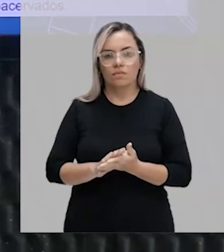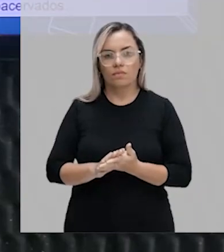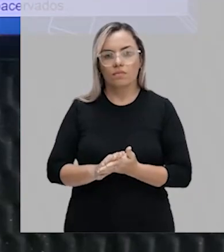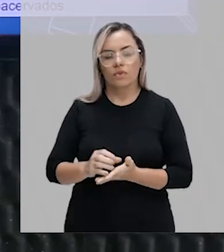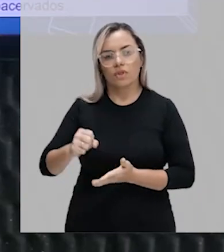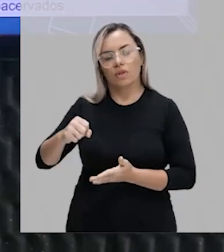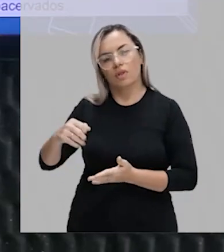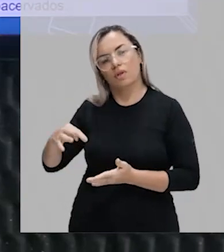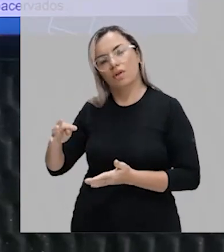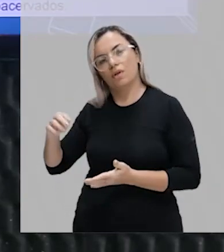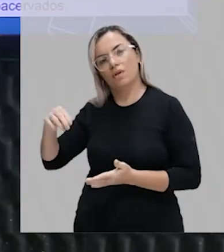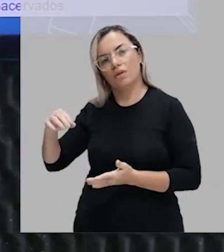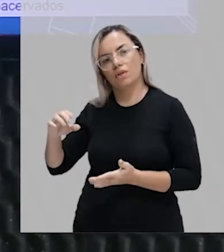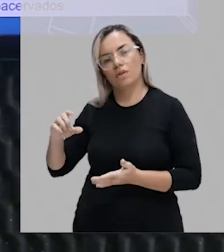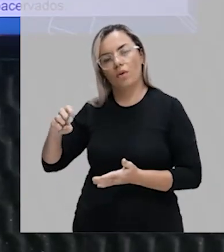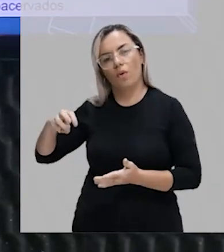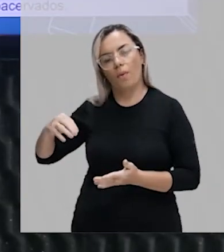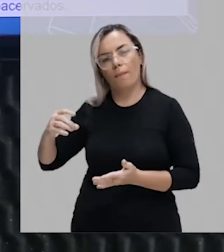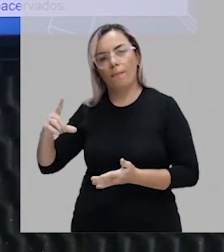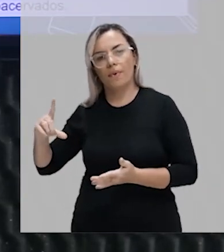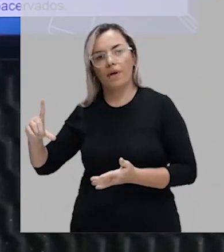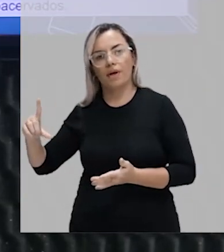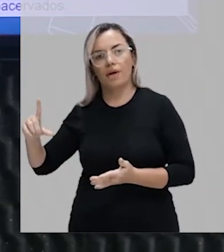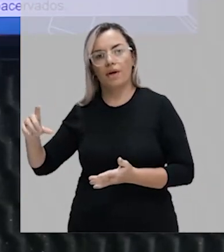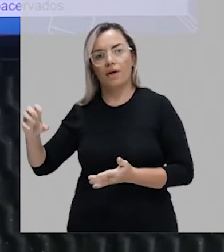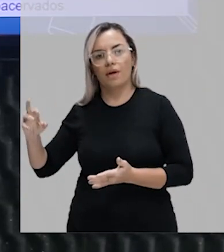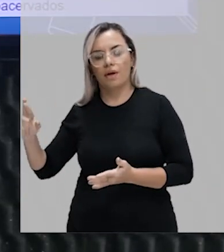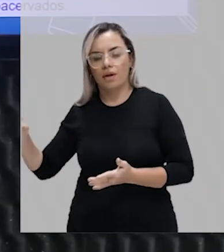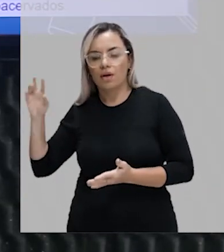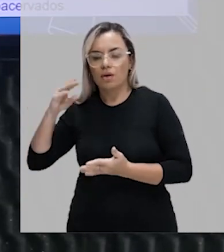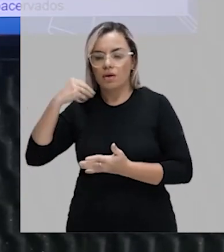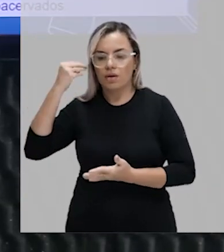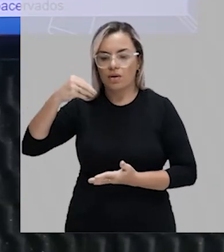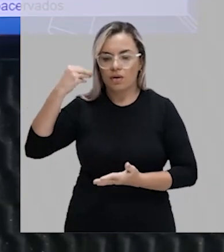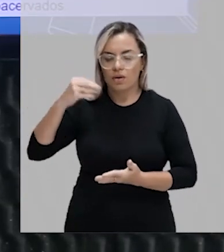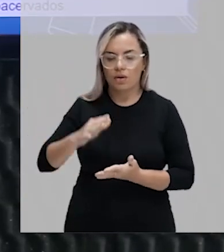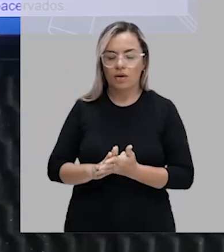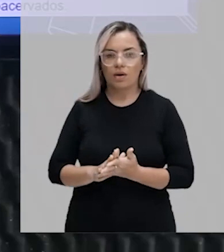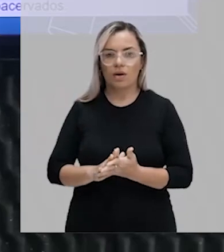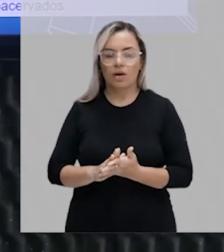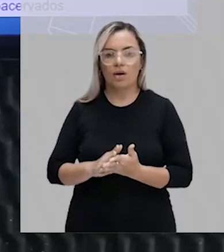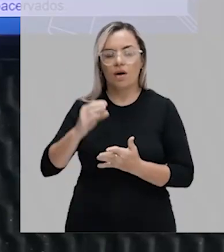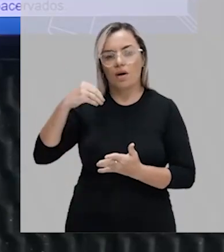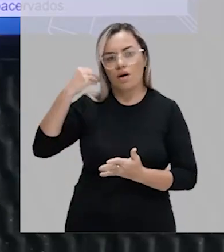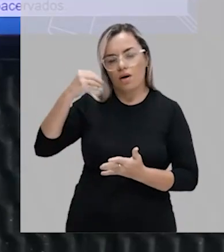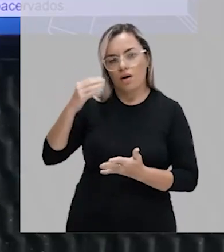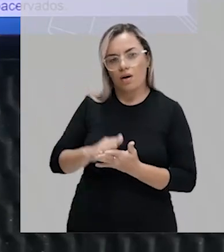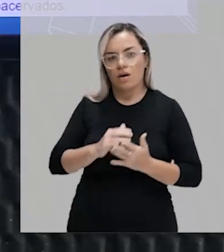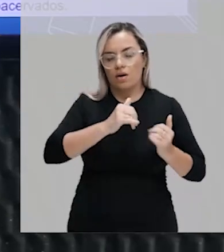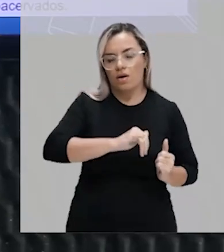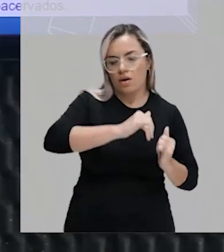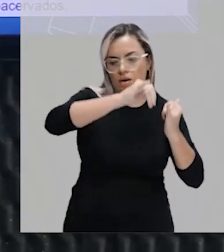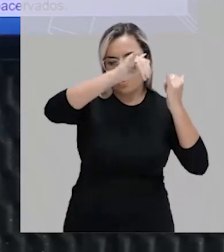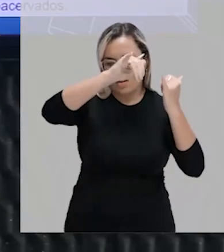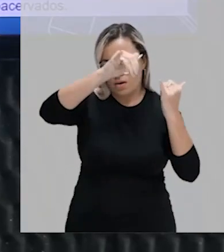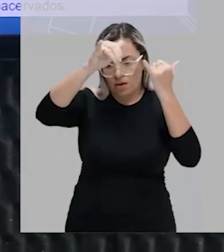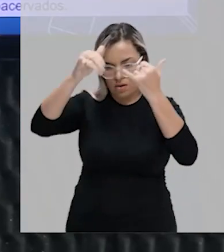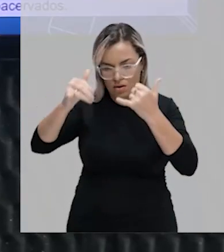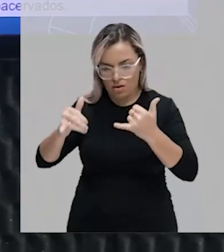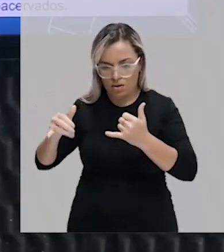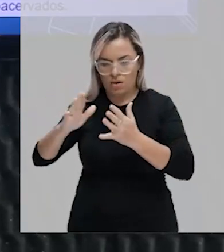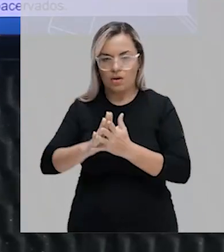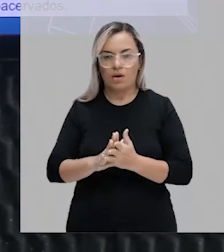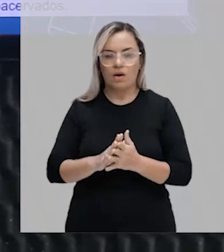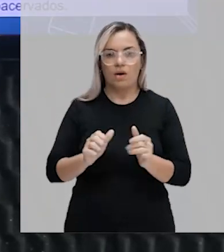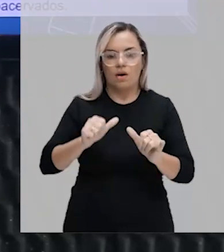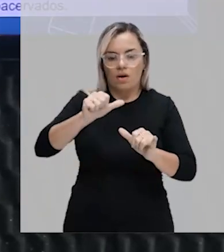Miller, né, ele fez o experimento tentando simular essas condições aí. As descargas elétricas reagindo ali